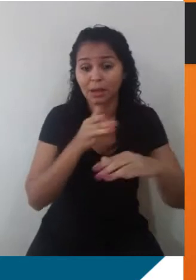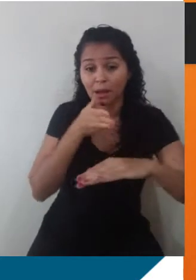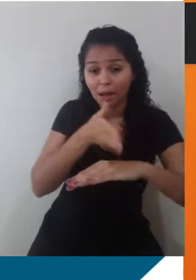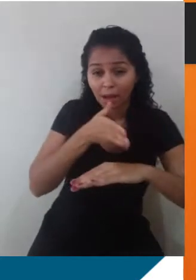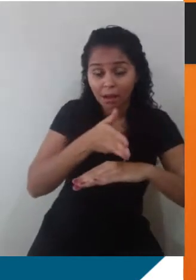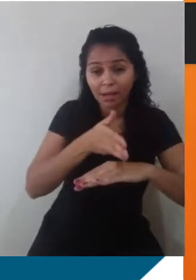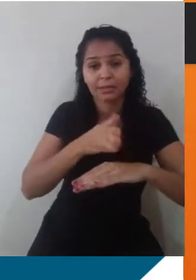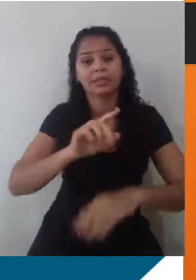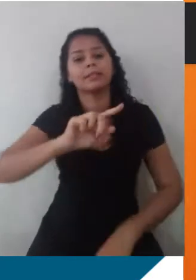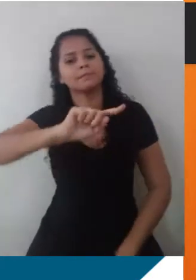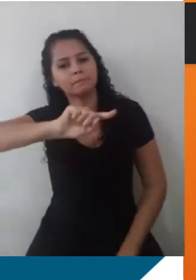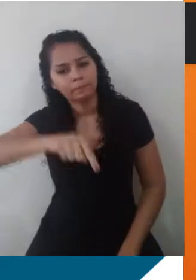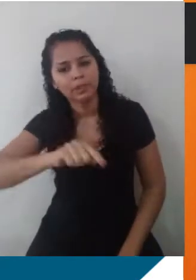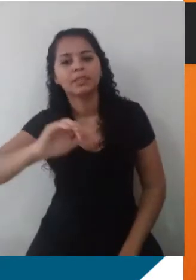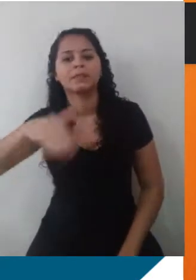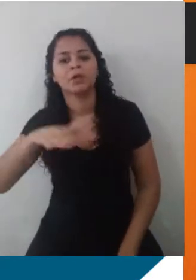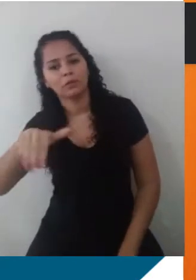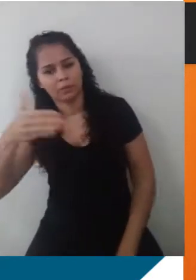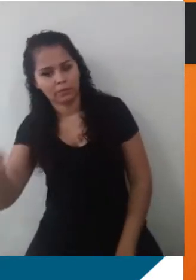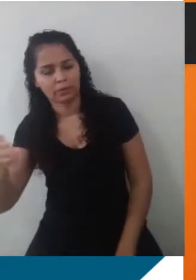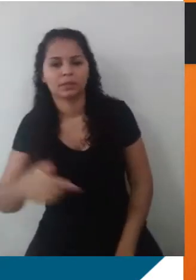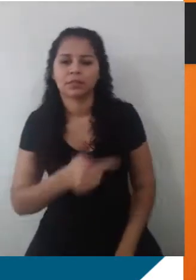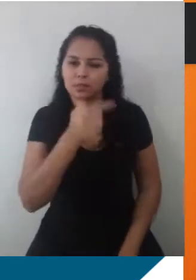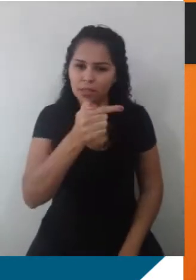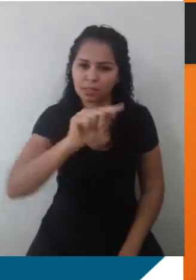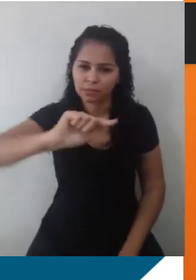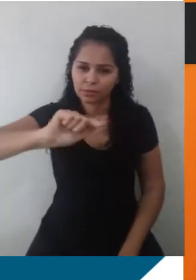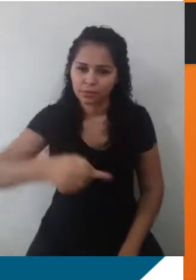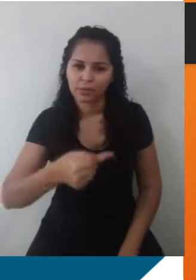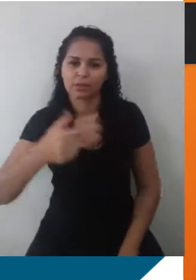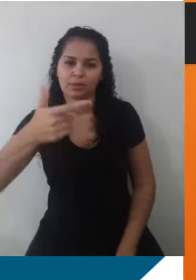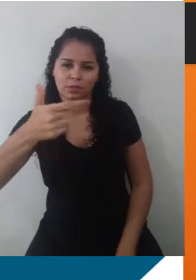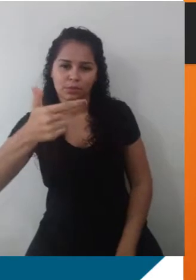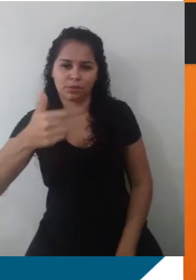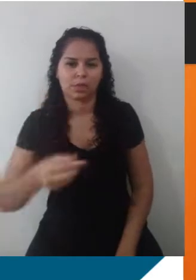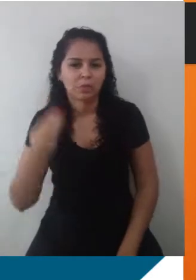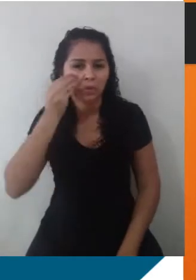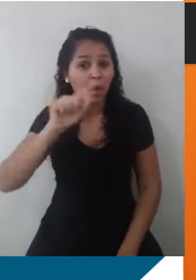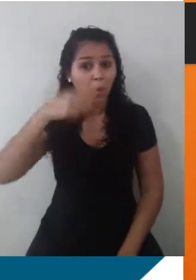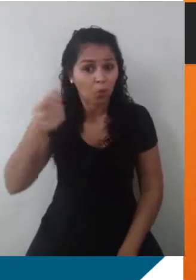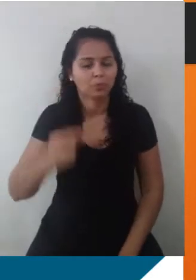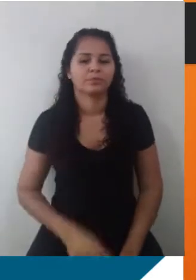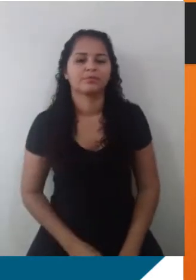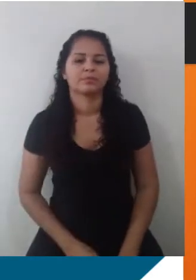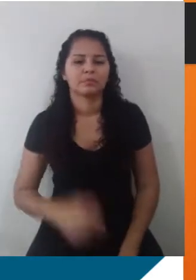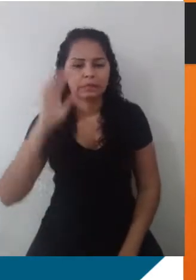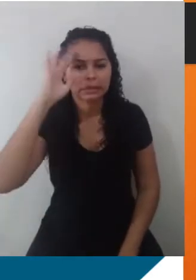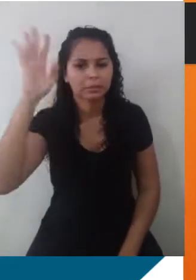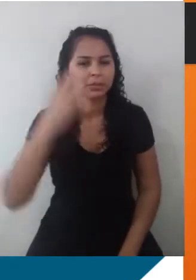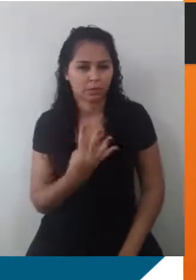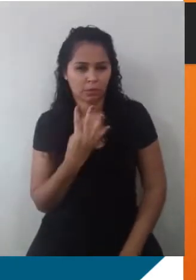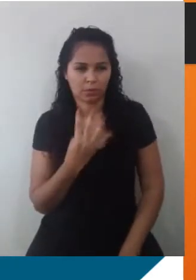e depois você vai escrever o valor da saída, nesse caso, 7 e 12. Vamos experimentar outro valor de entrada. Vamos imaginar